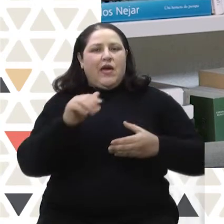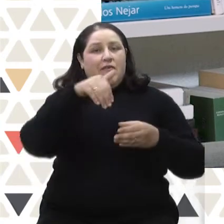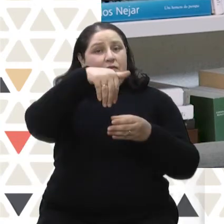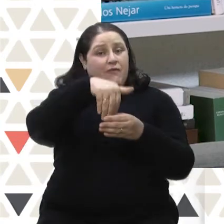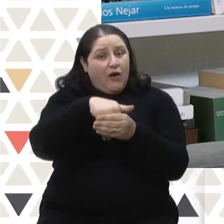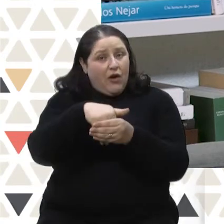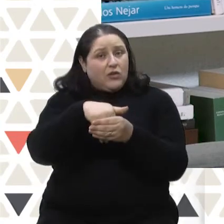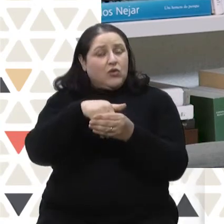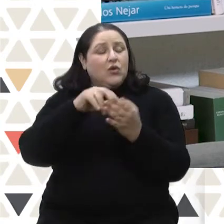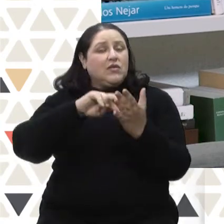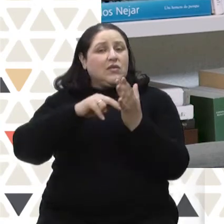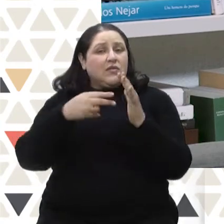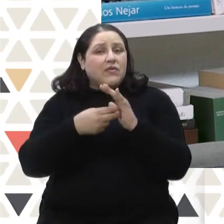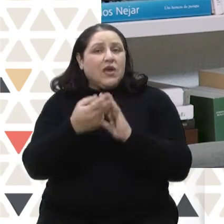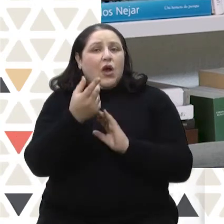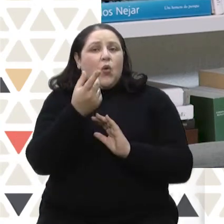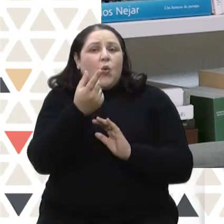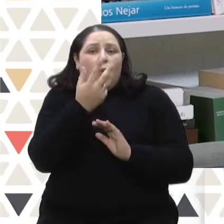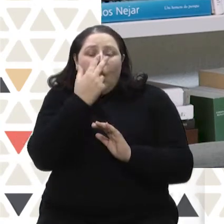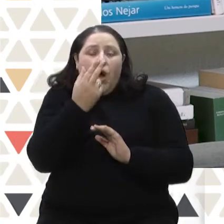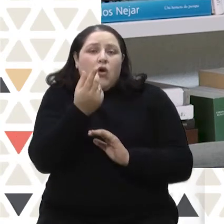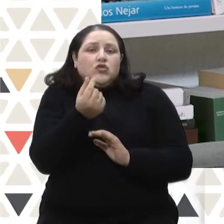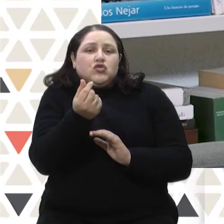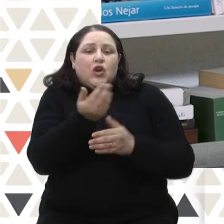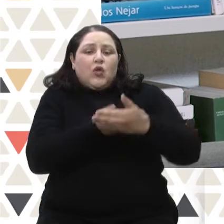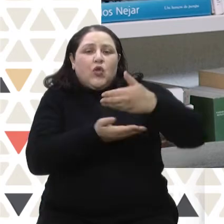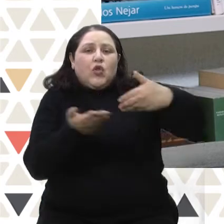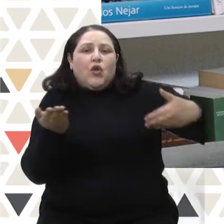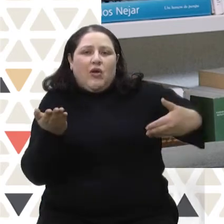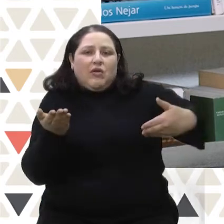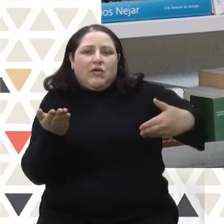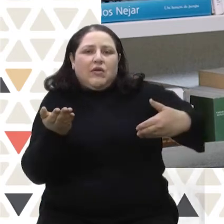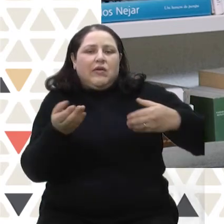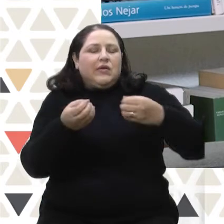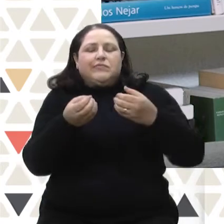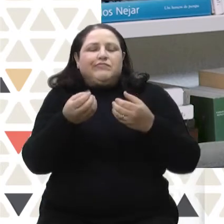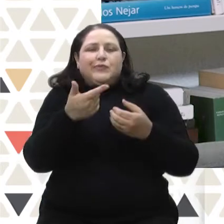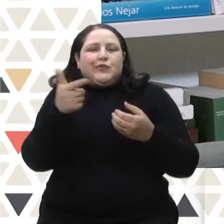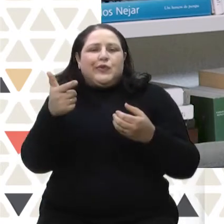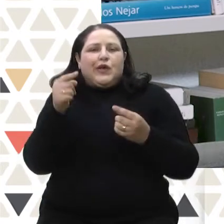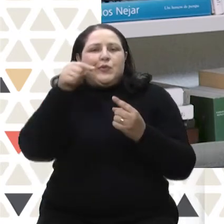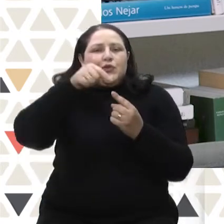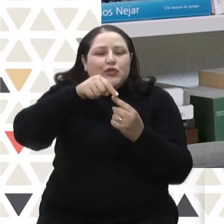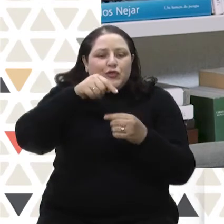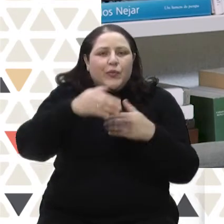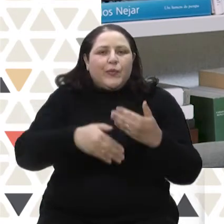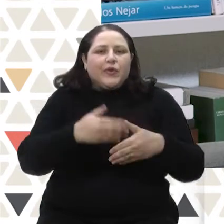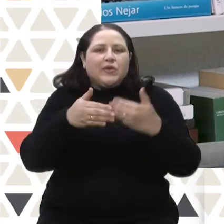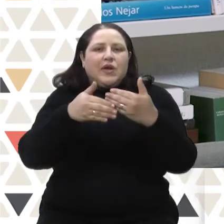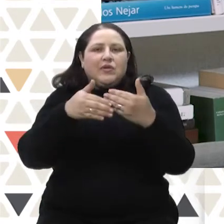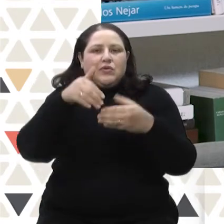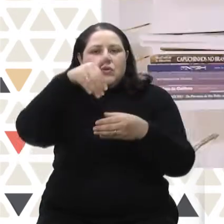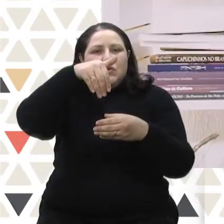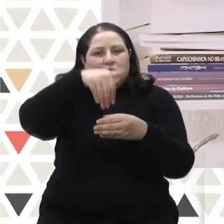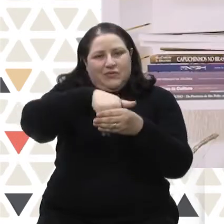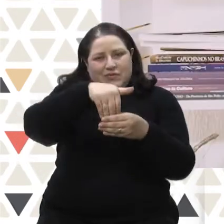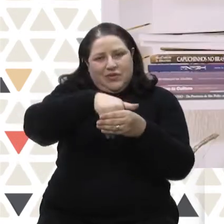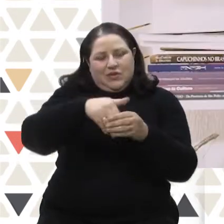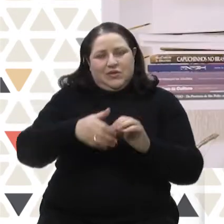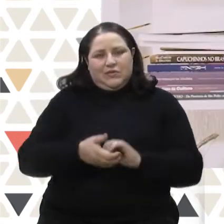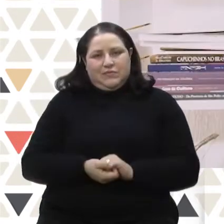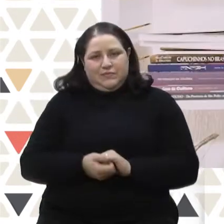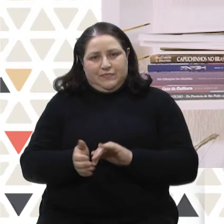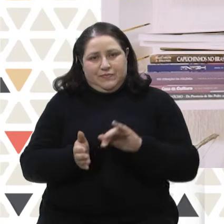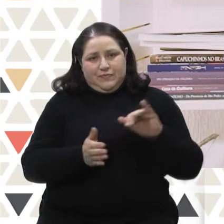troca, onde o voto ele estará sendo uma moeda de troca e perdendo a sua finalidade no processo eleitoral. Um outro